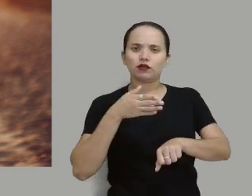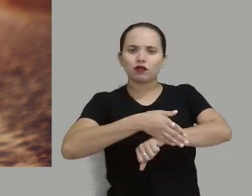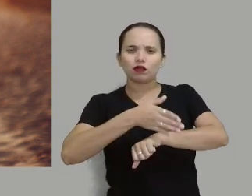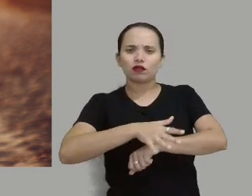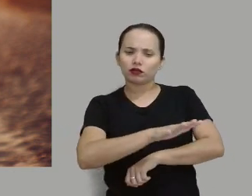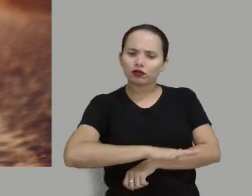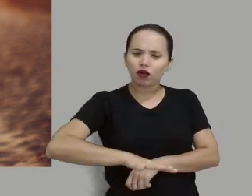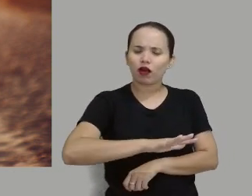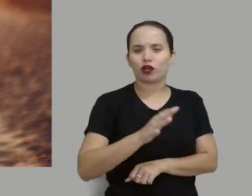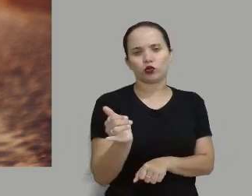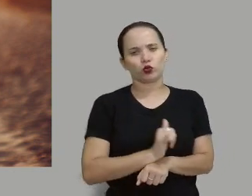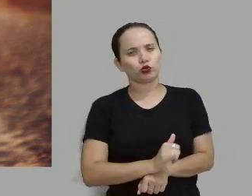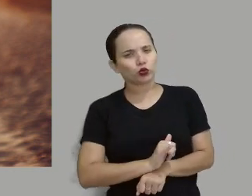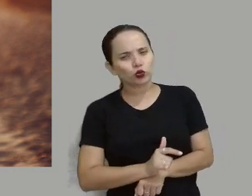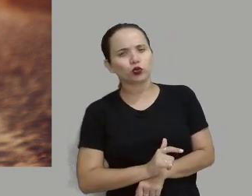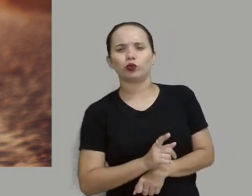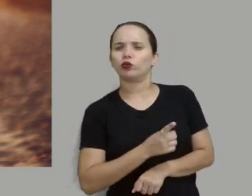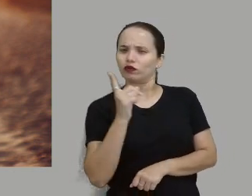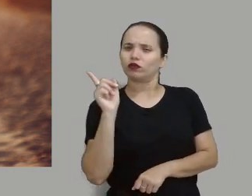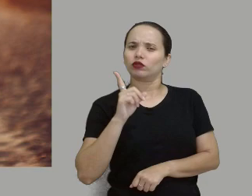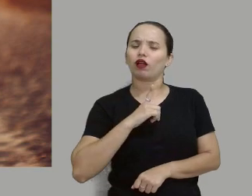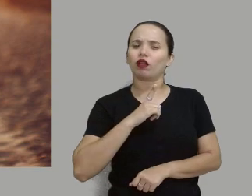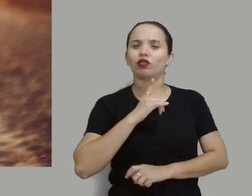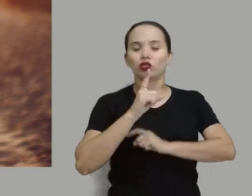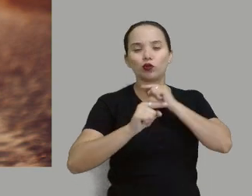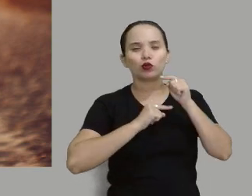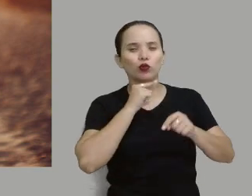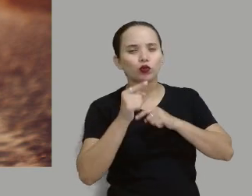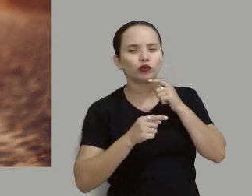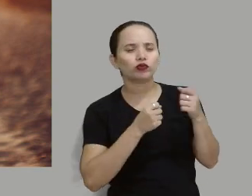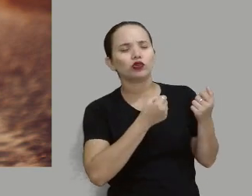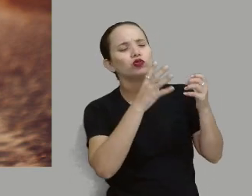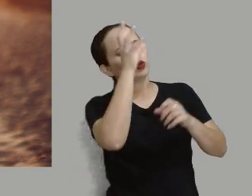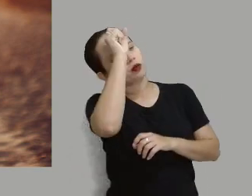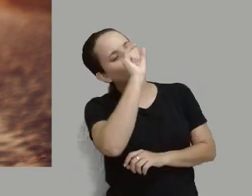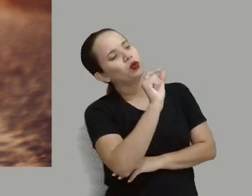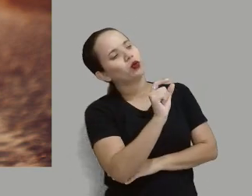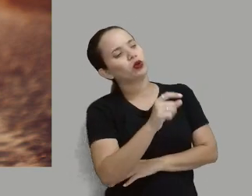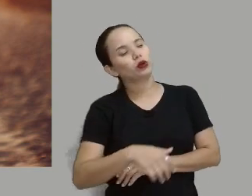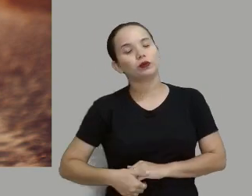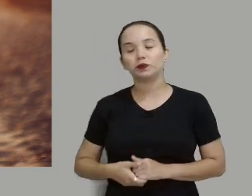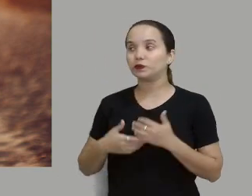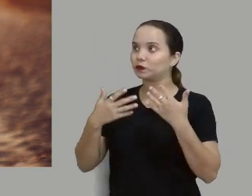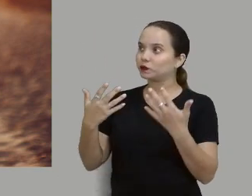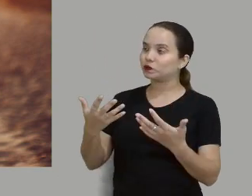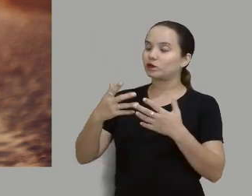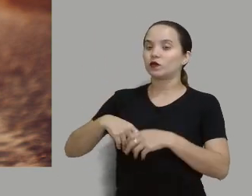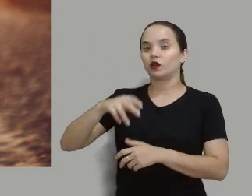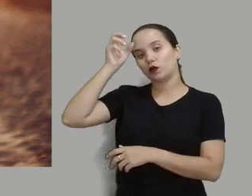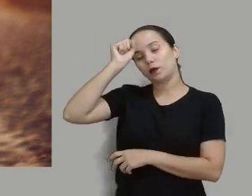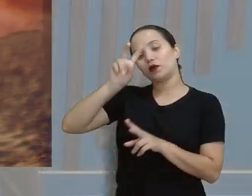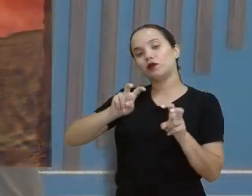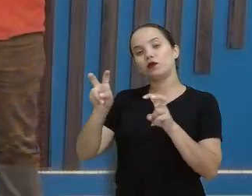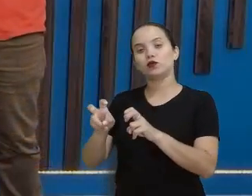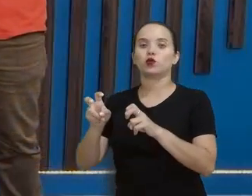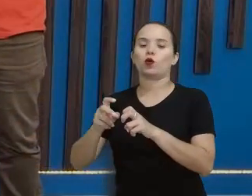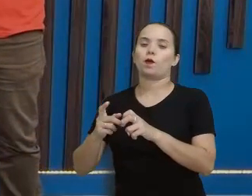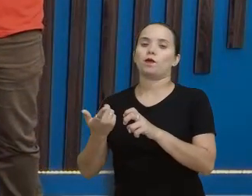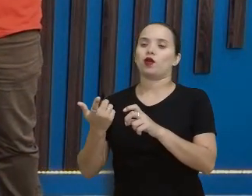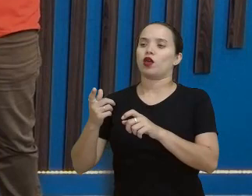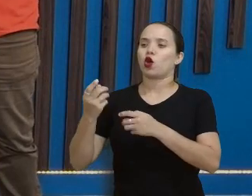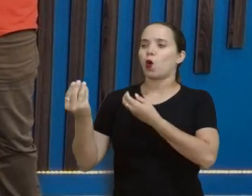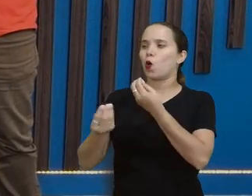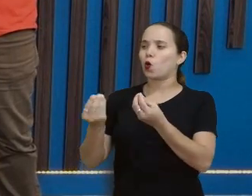né, no YouTube, vê lá, Perfeito. tira dúvida. E a gente viu sobre o que, professor? A gente viu sobre a capacidade de